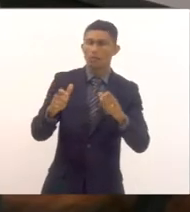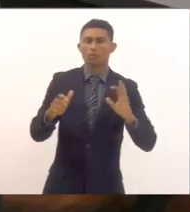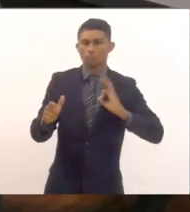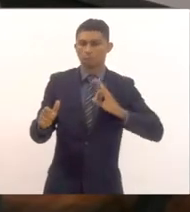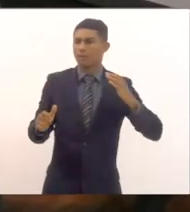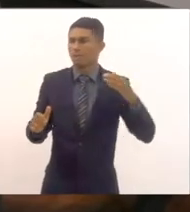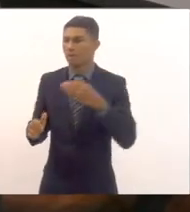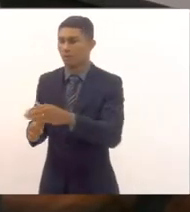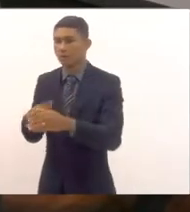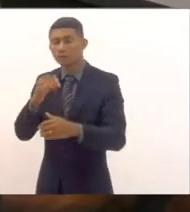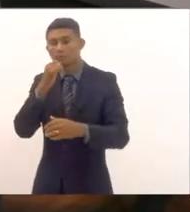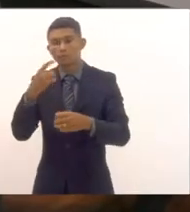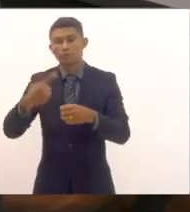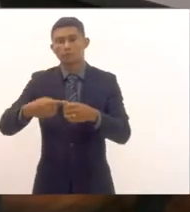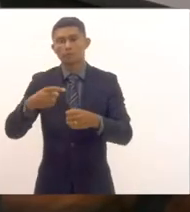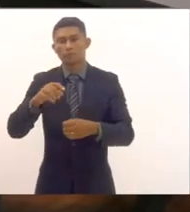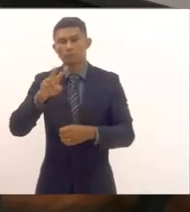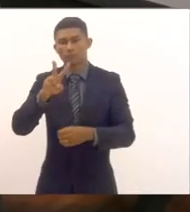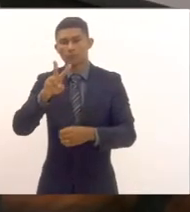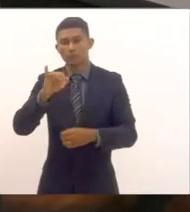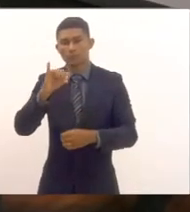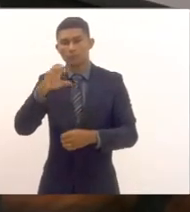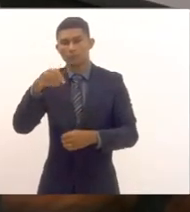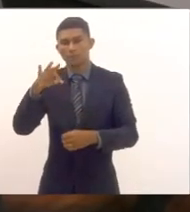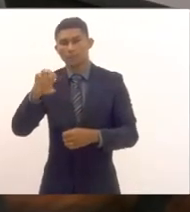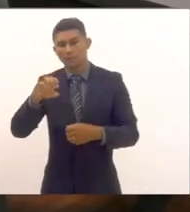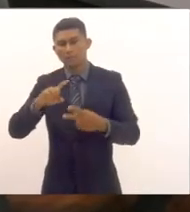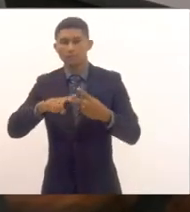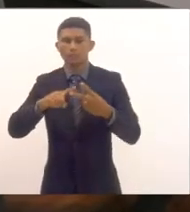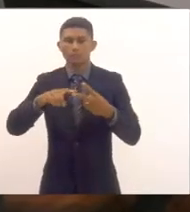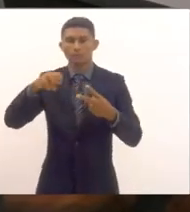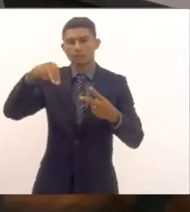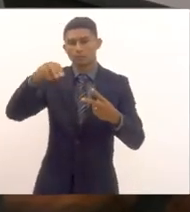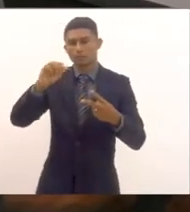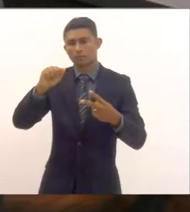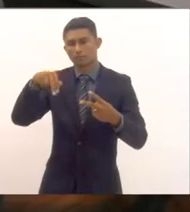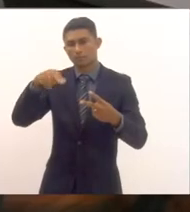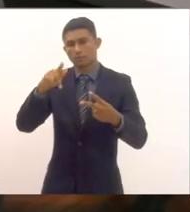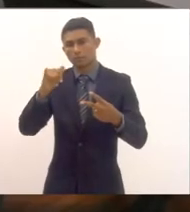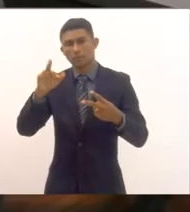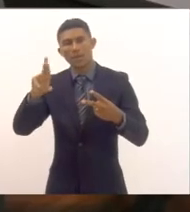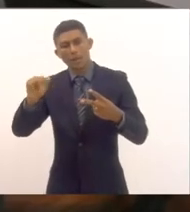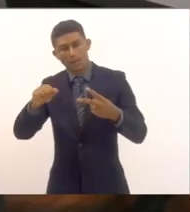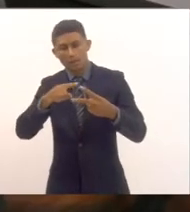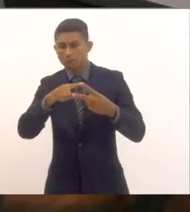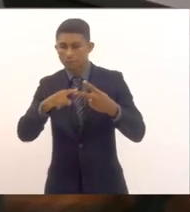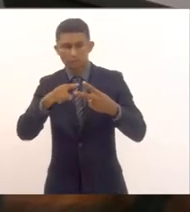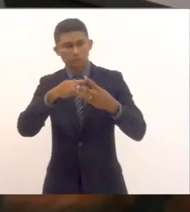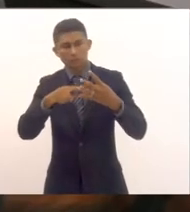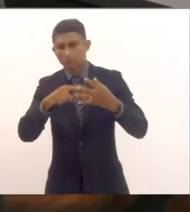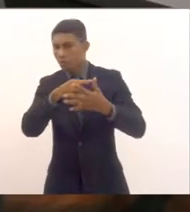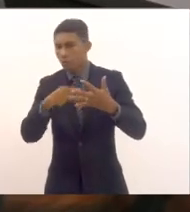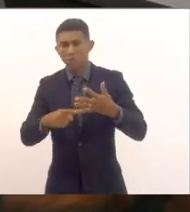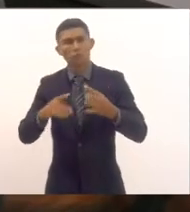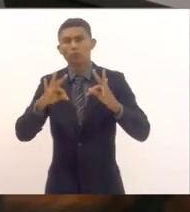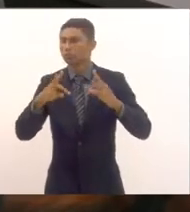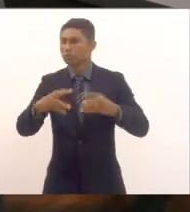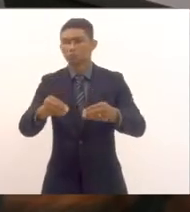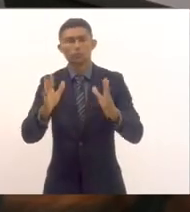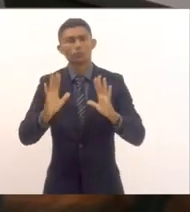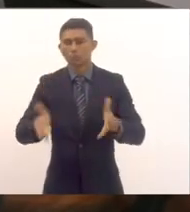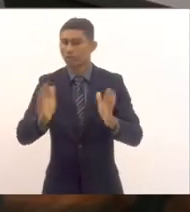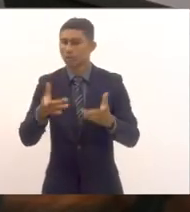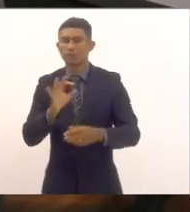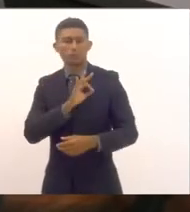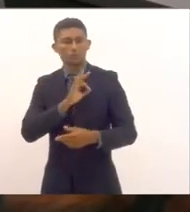bairros Vicente Carvalho Cordovil Mangueira todos já foram já foram fiscalizados tô